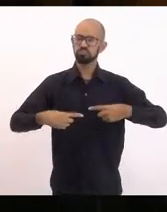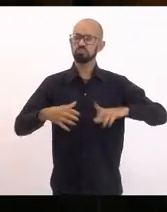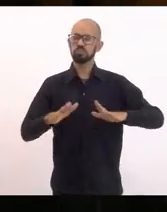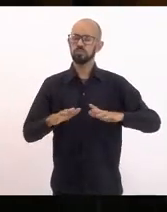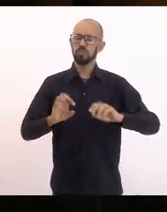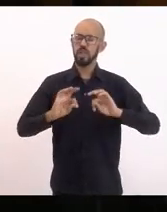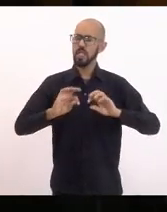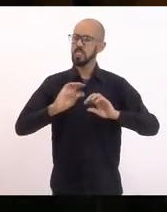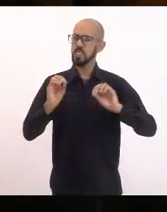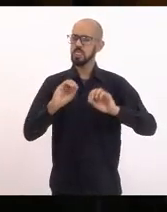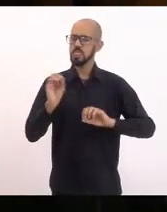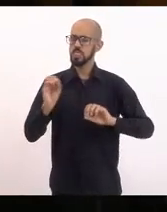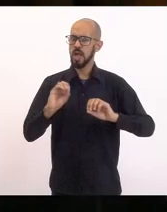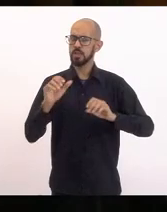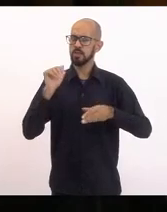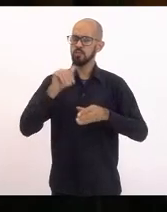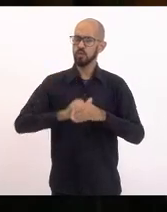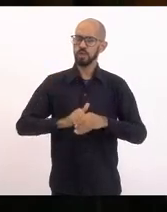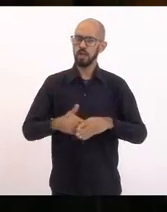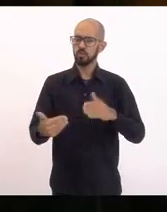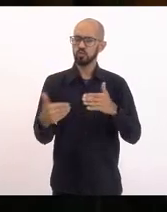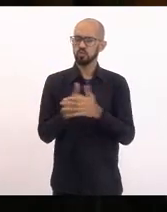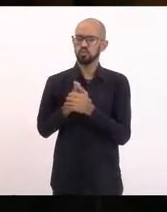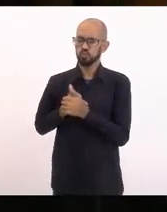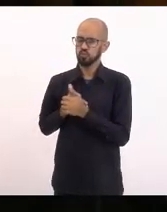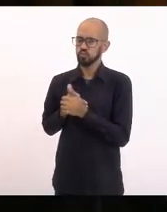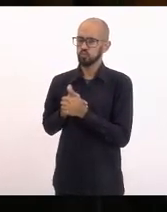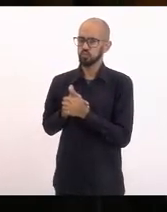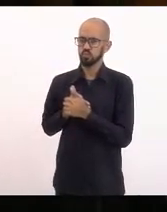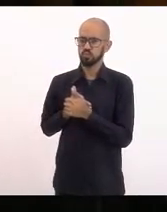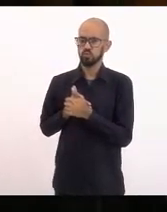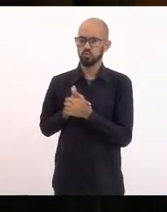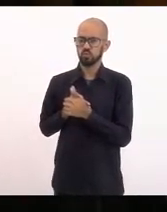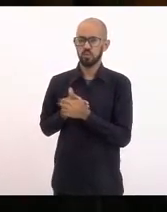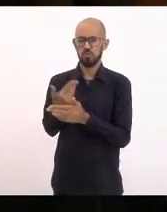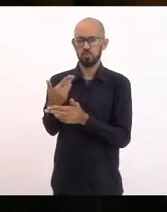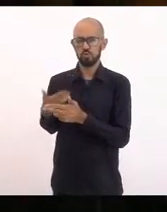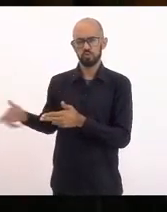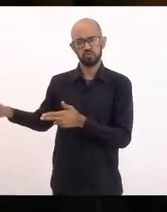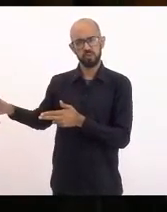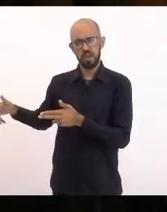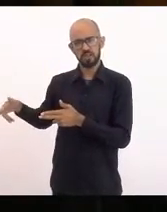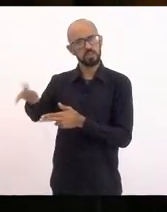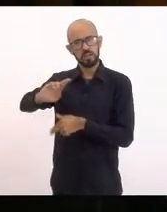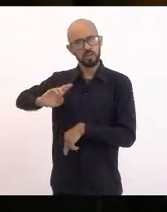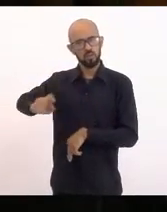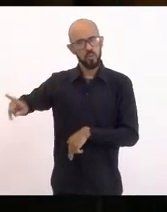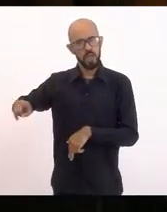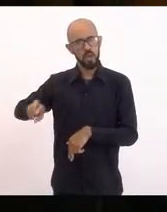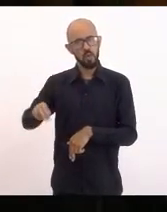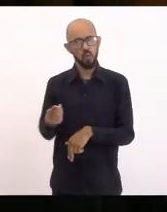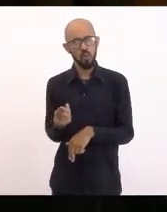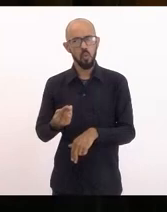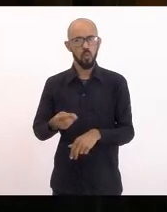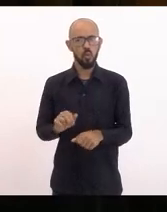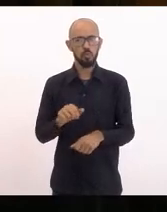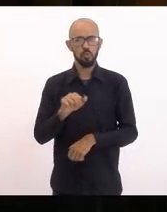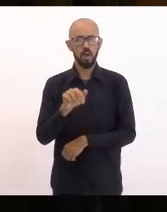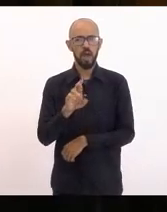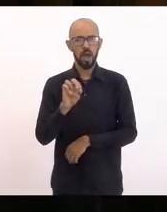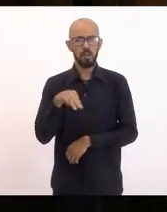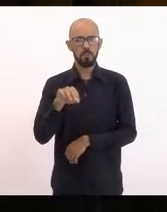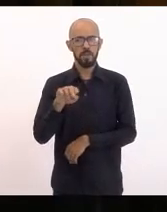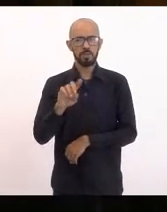é votado às escondidas, nada é votado à sorrelfa, nada é votado como armadilha. Inclusive esta